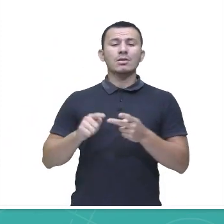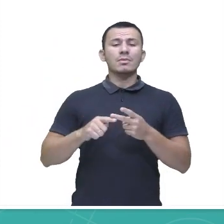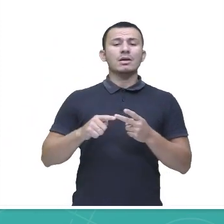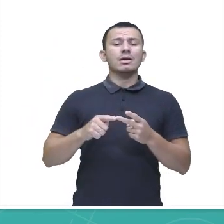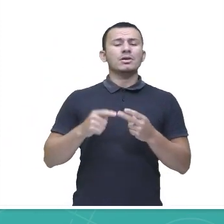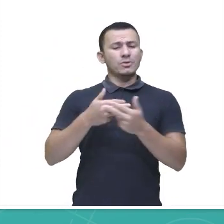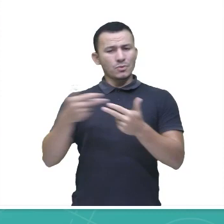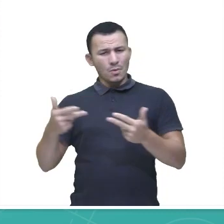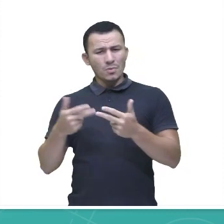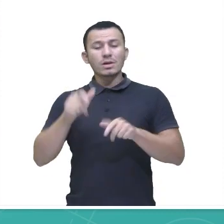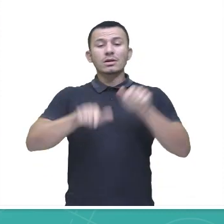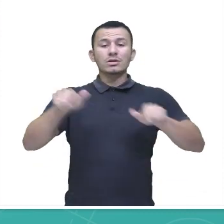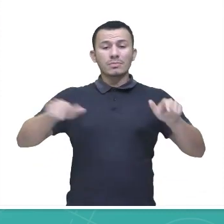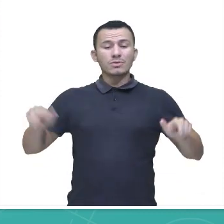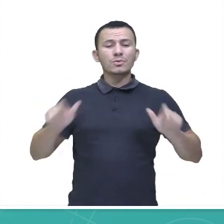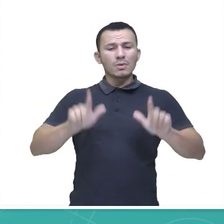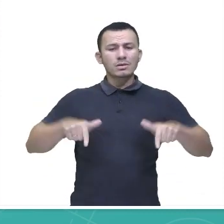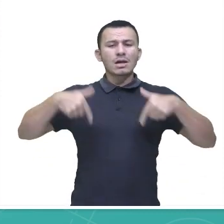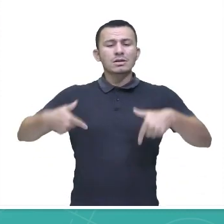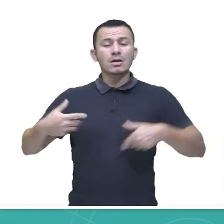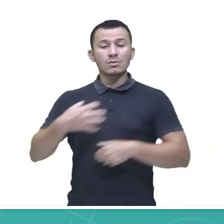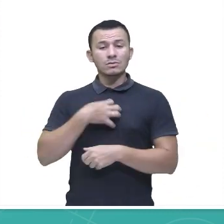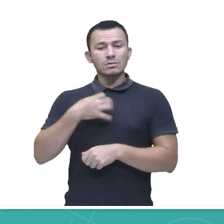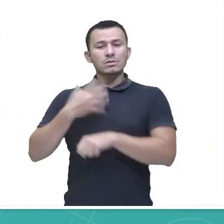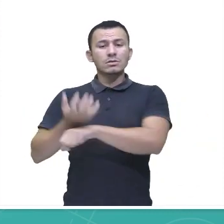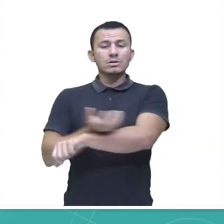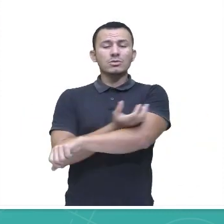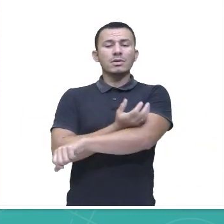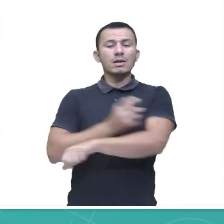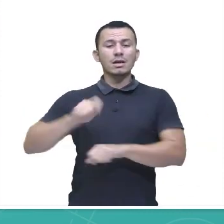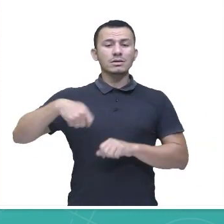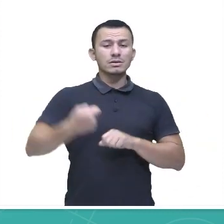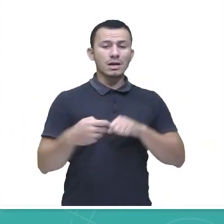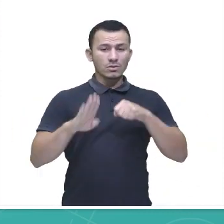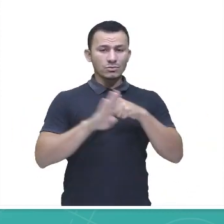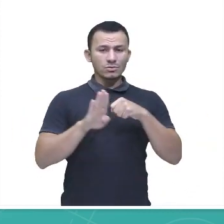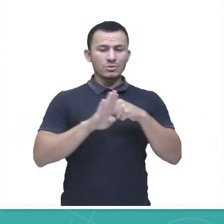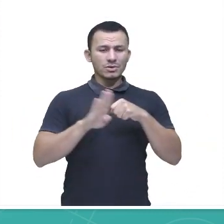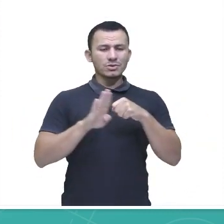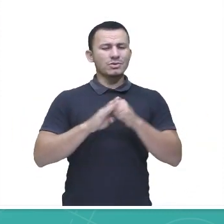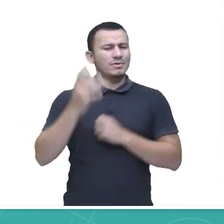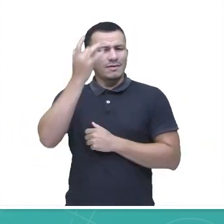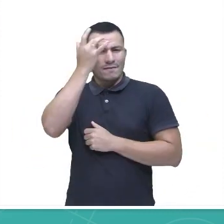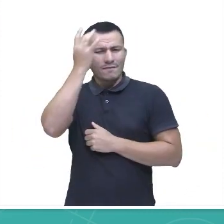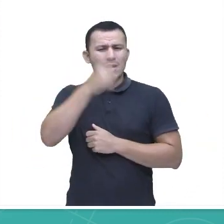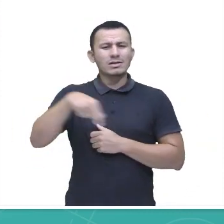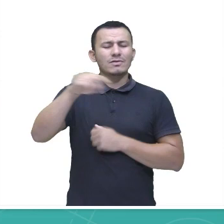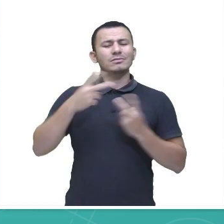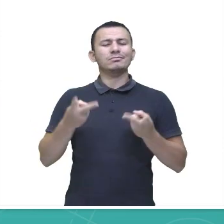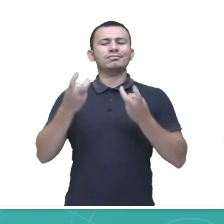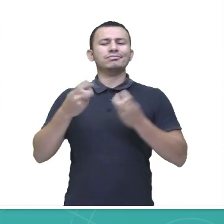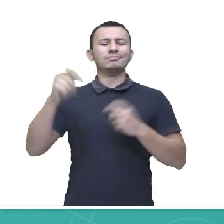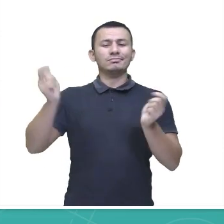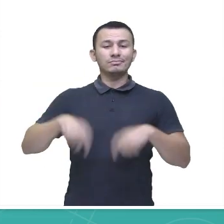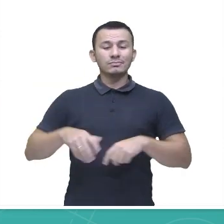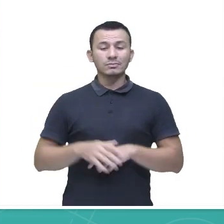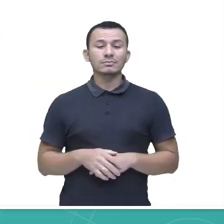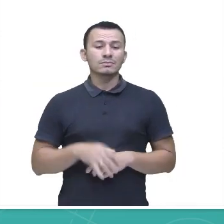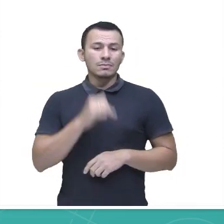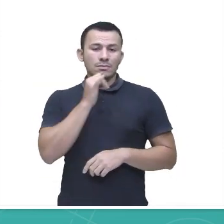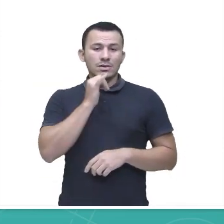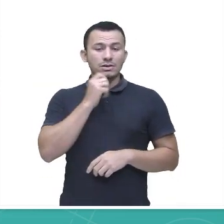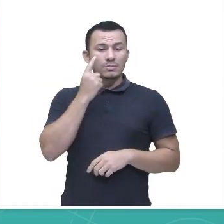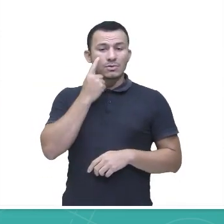as pessoas, as ações, os sentimentos são substantivos. Muito, muito fácil de você entender. Este objeto aqui é